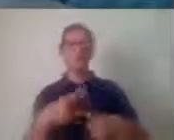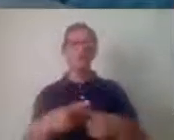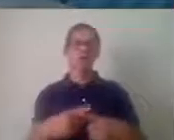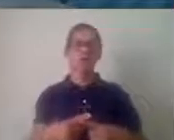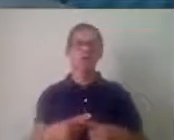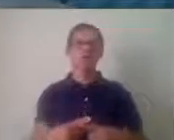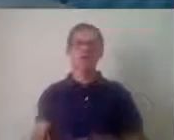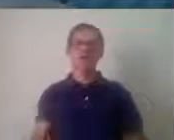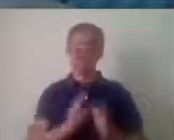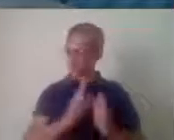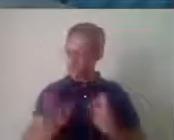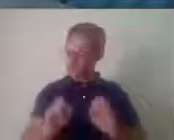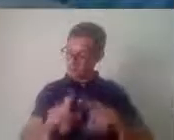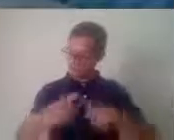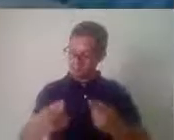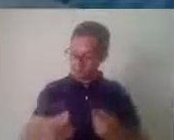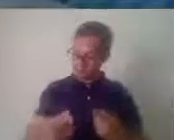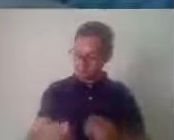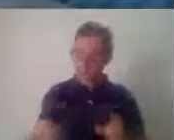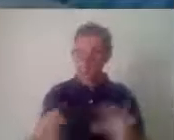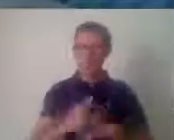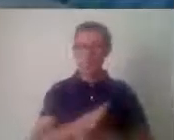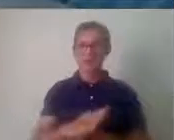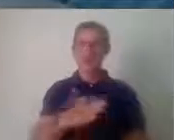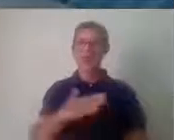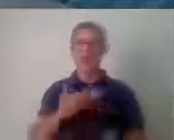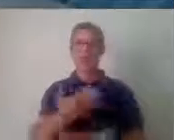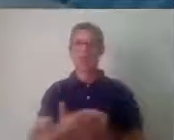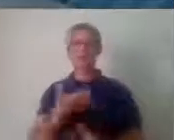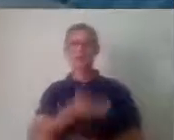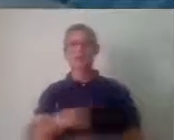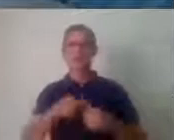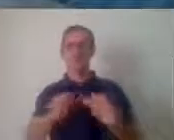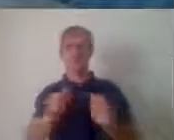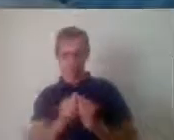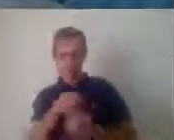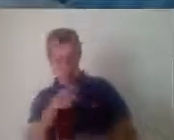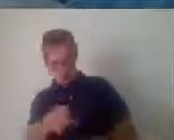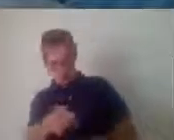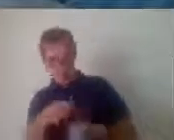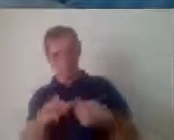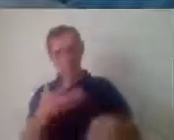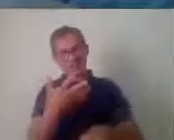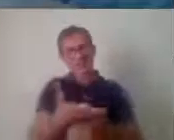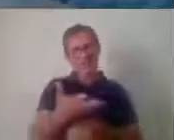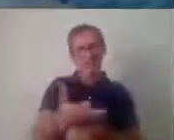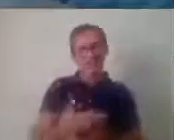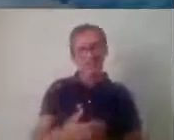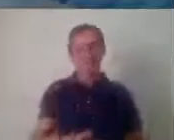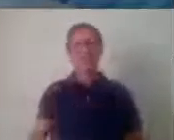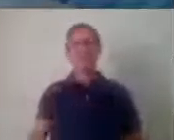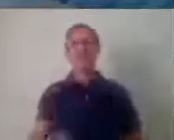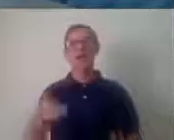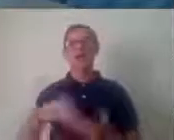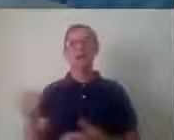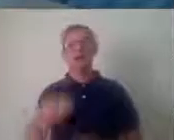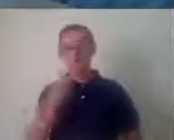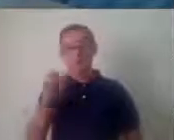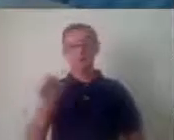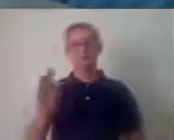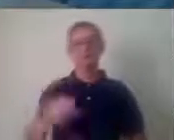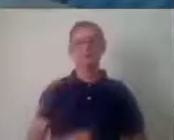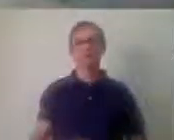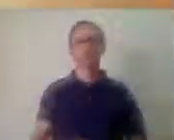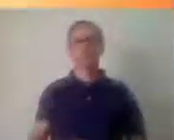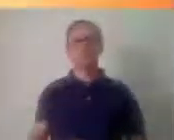uma extensão. Com isso, finalizo minha aula, foi um prazer estar aqui com vocês nessa disciplina e até uma próxima. Tchau, tchau!